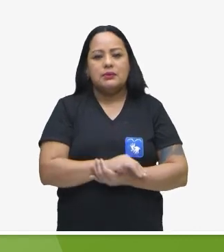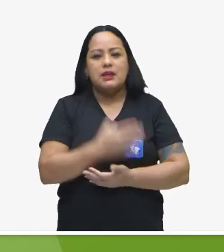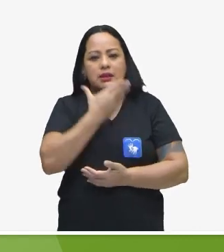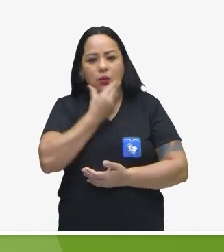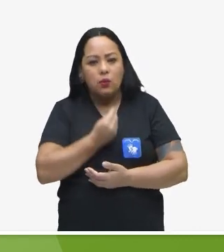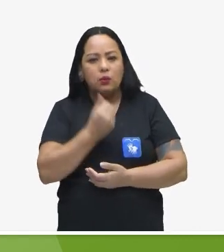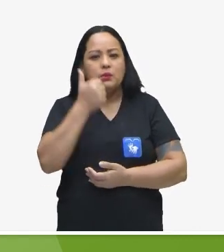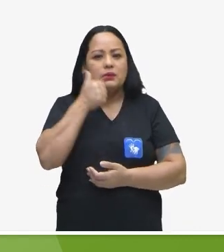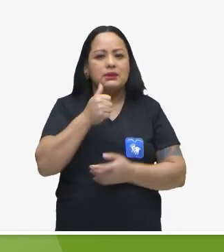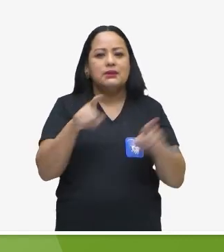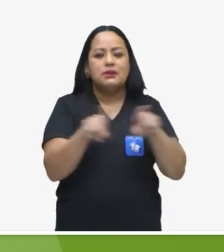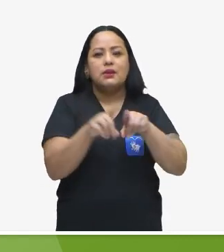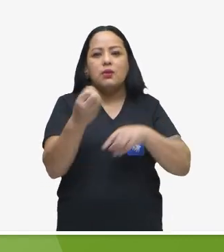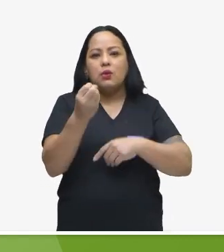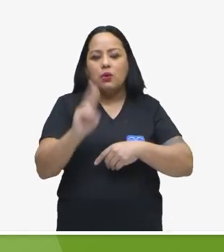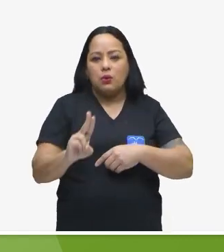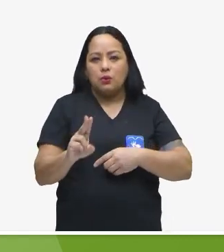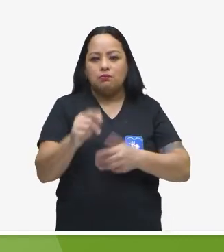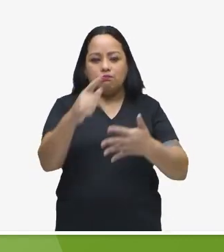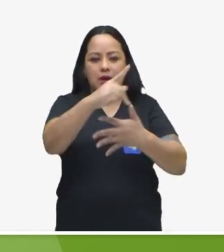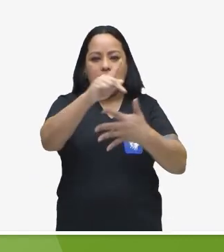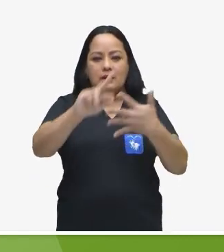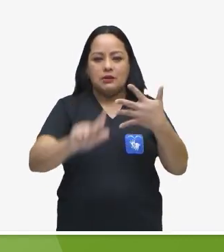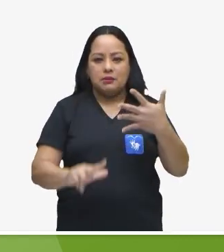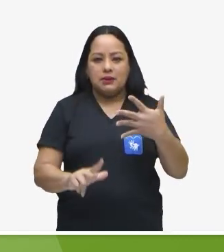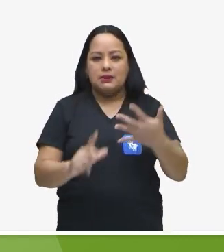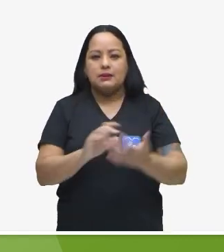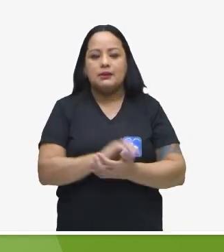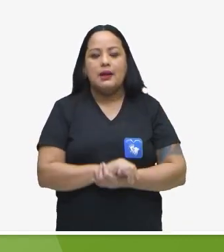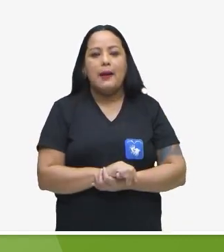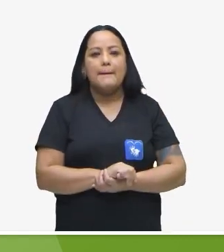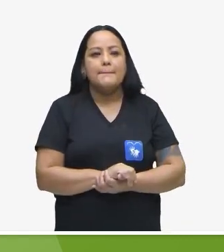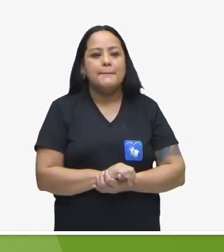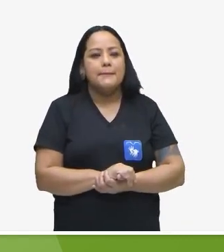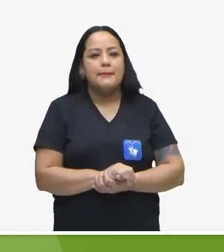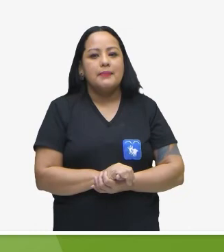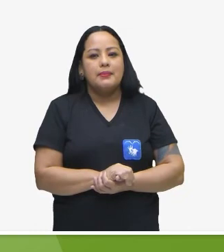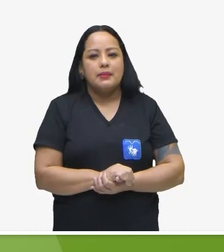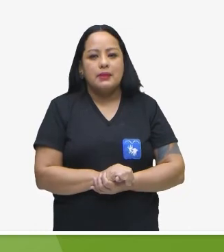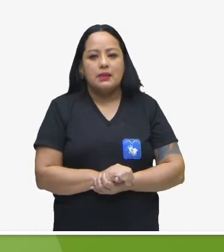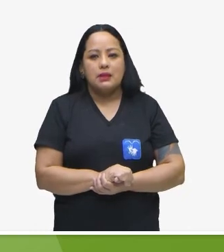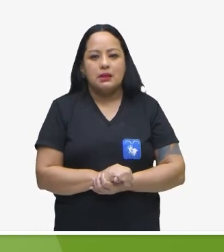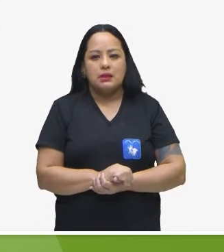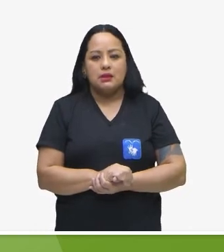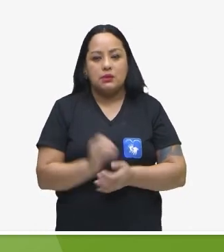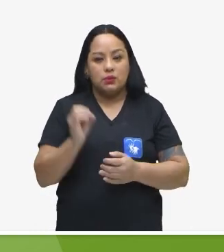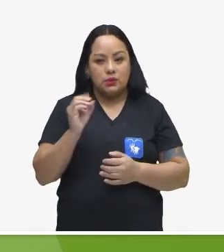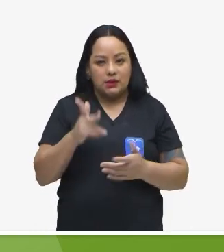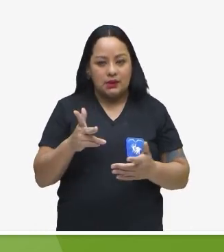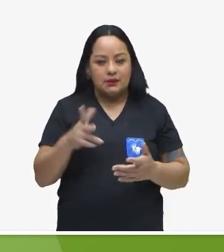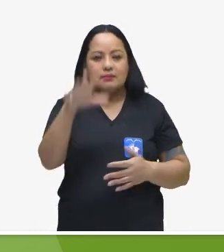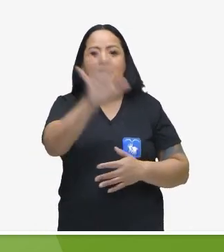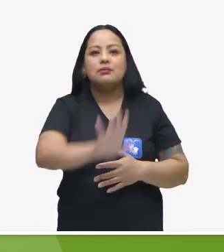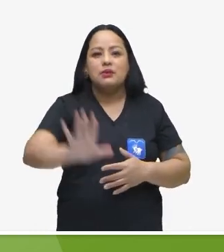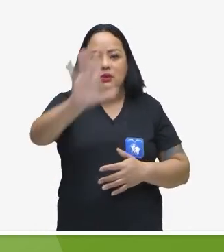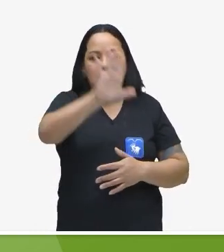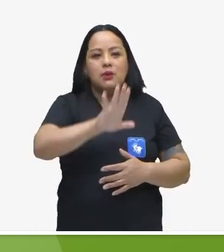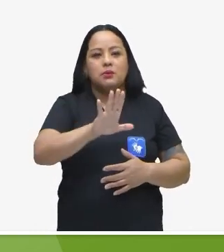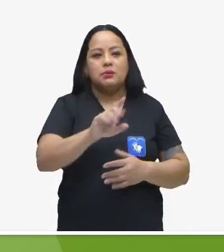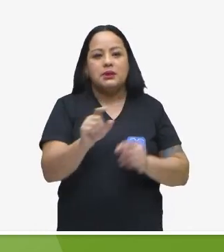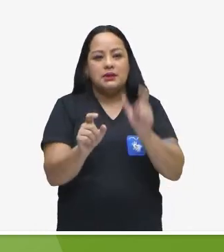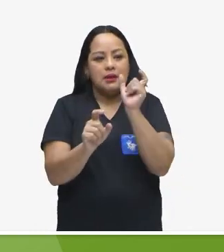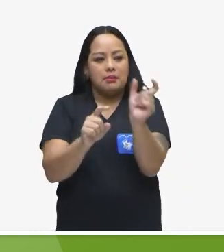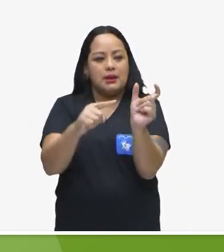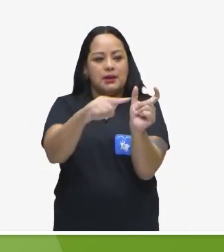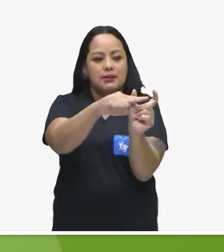e aqui nós temos da espécie, tá? Então, sempre vai ser dessa forma, ok? Geralmente vai ser